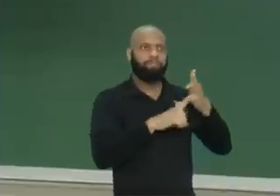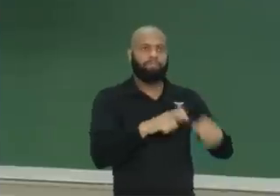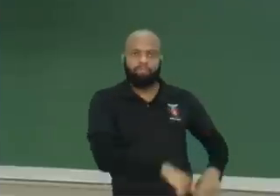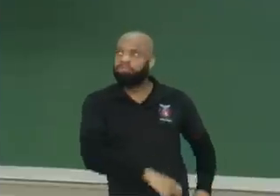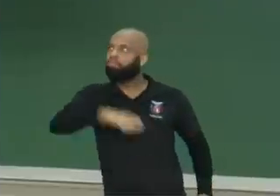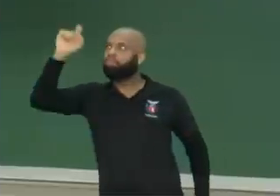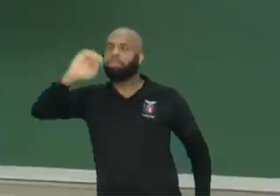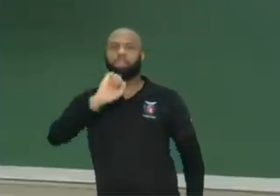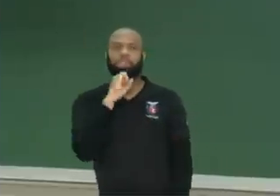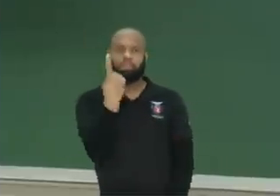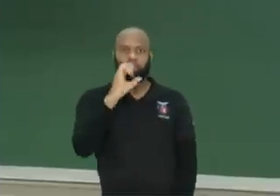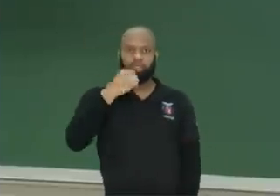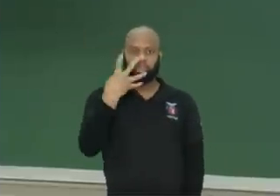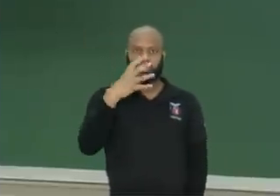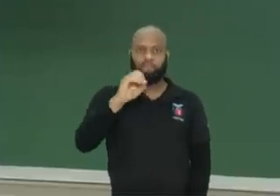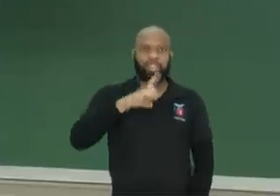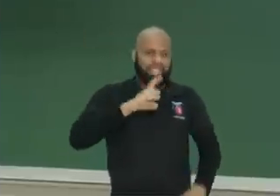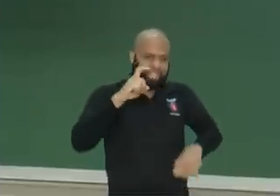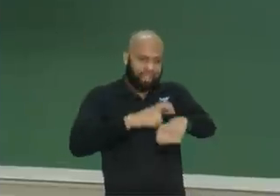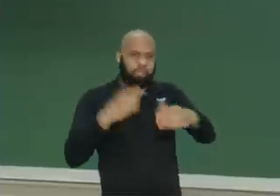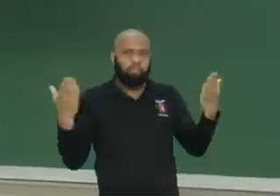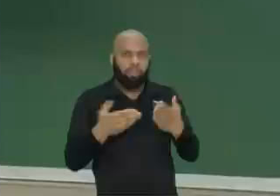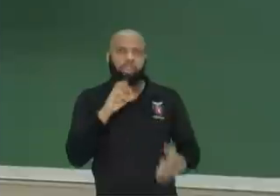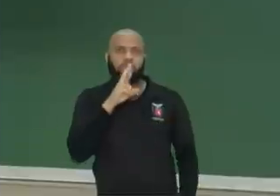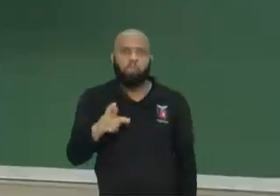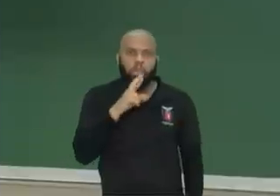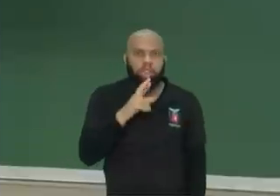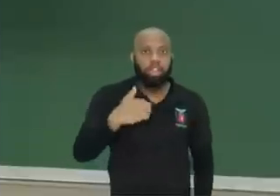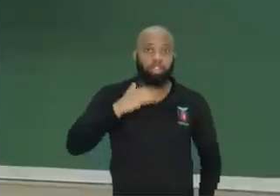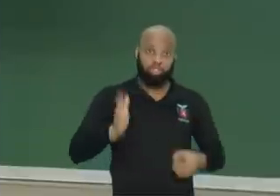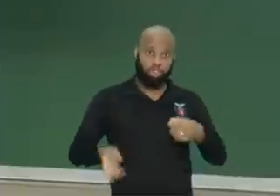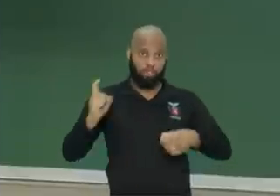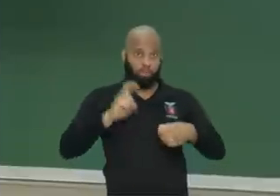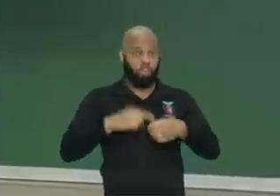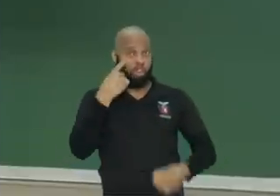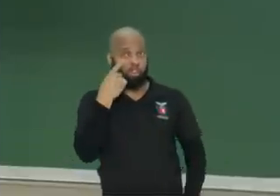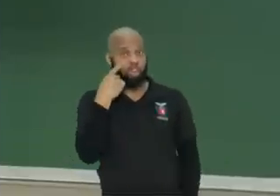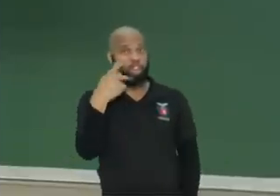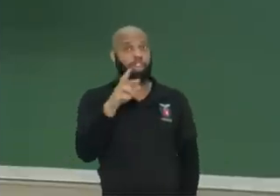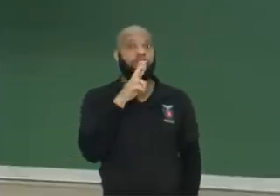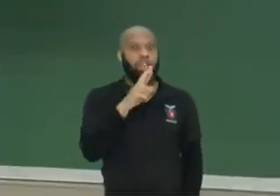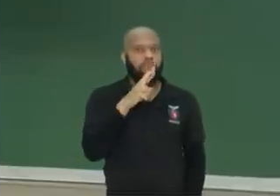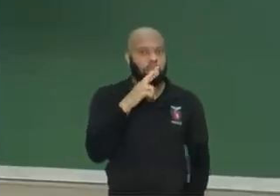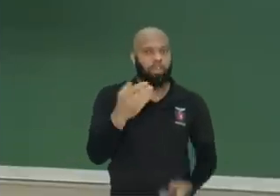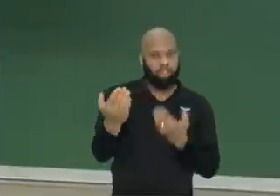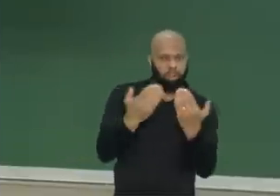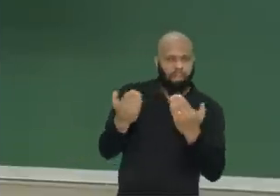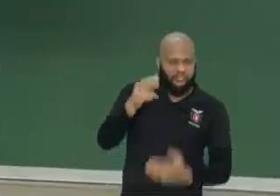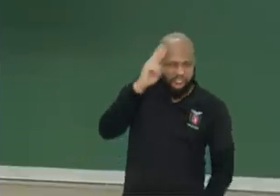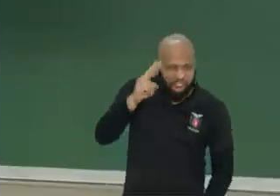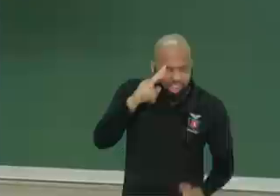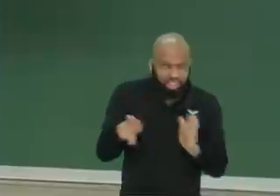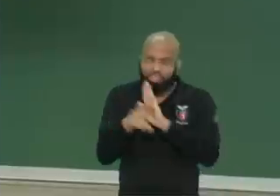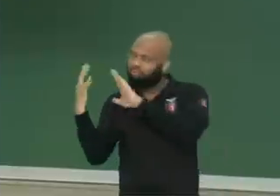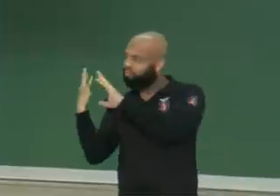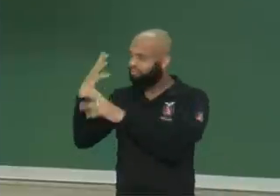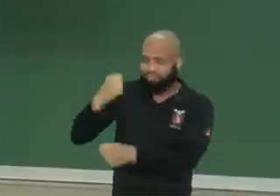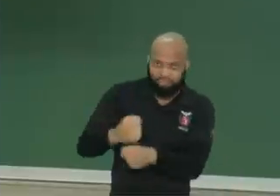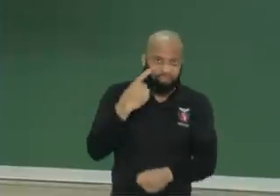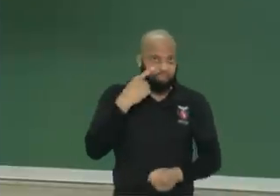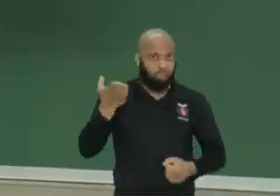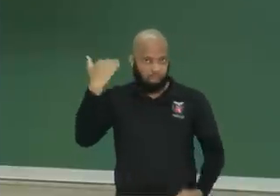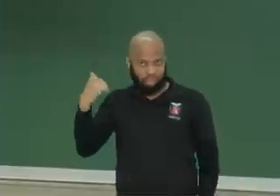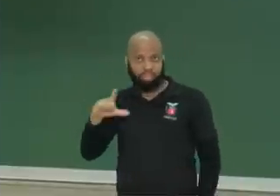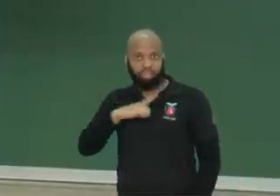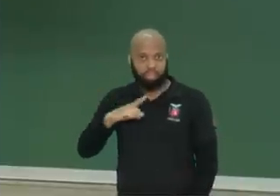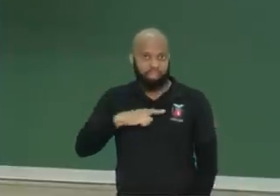República em 1840. Vou pôr um tempo na tela, vocês resolvam os exercícios, esse quiz. Lembram da retomada do conteúdo que a gente viu na